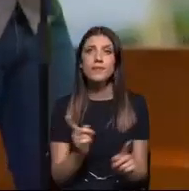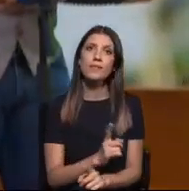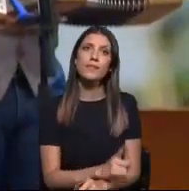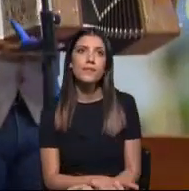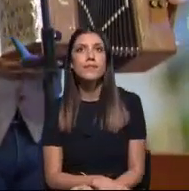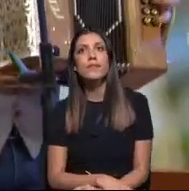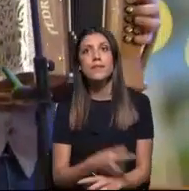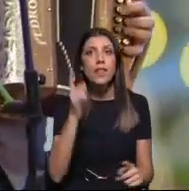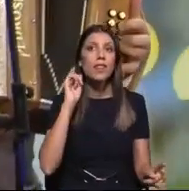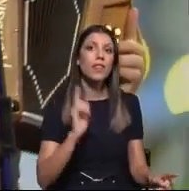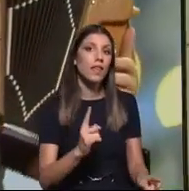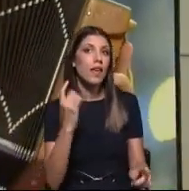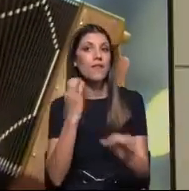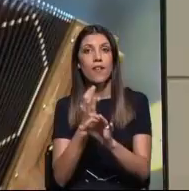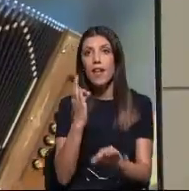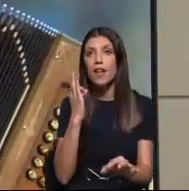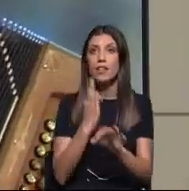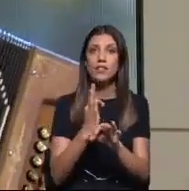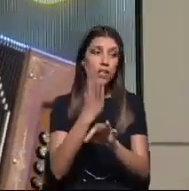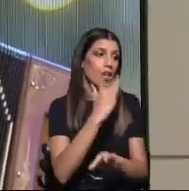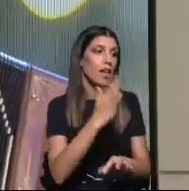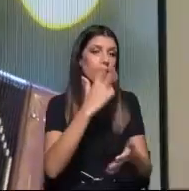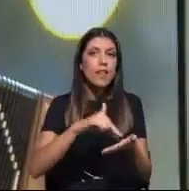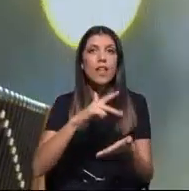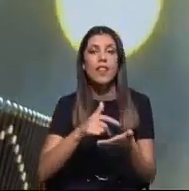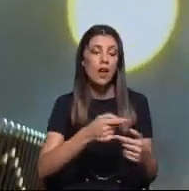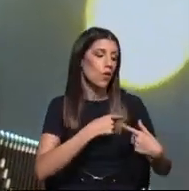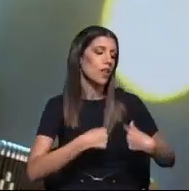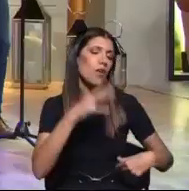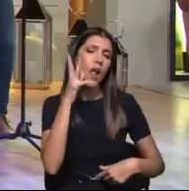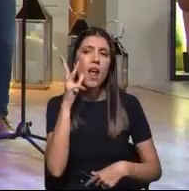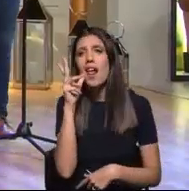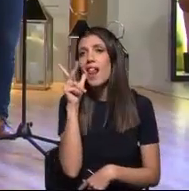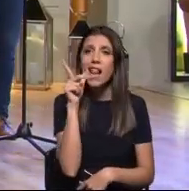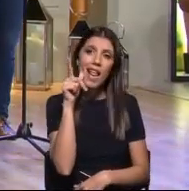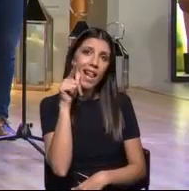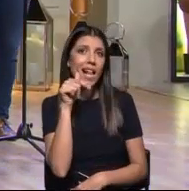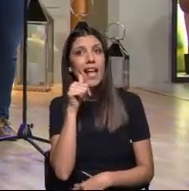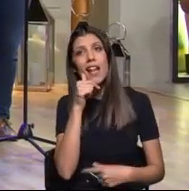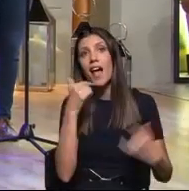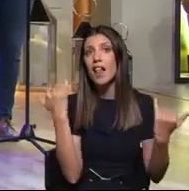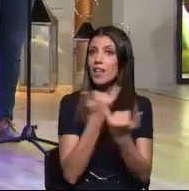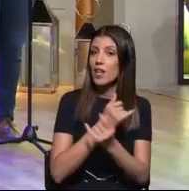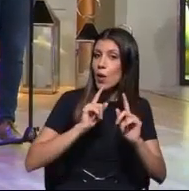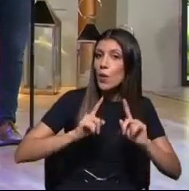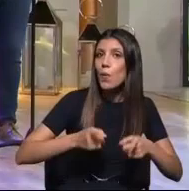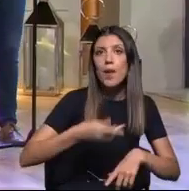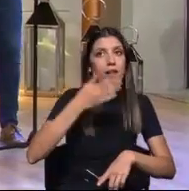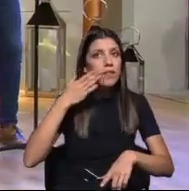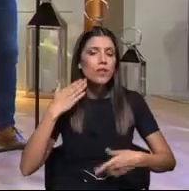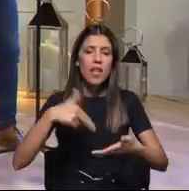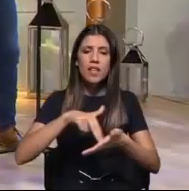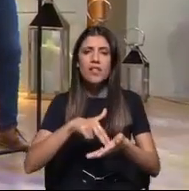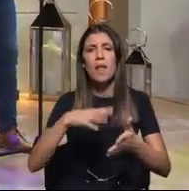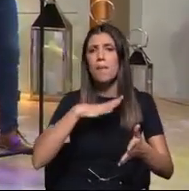Neste dia de festança, quem canta e dança aquece o coração. A alegria começa cedo, dança sem medo